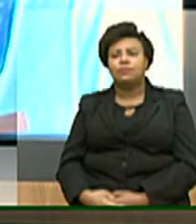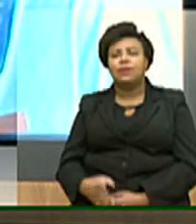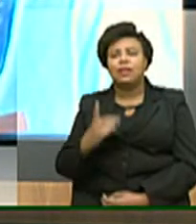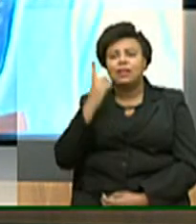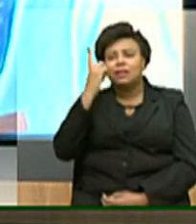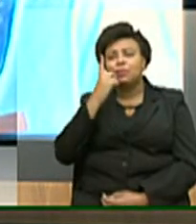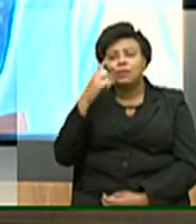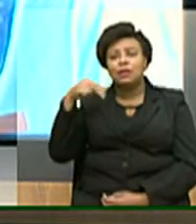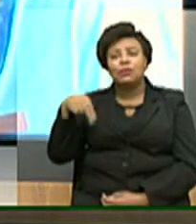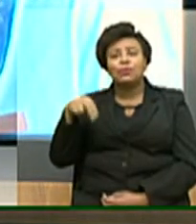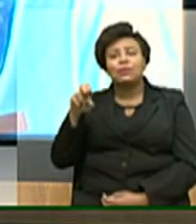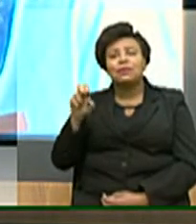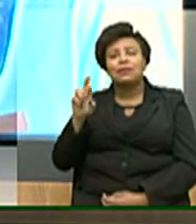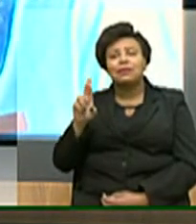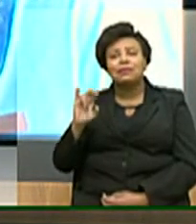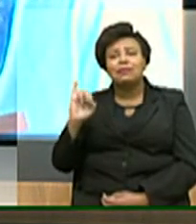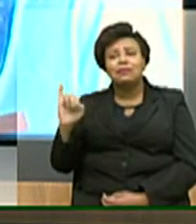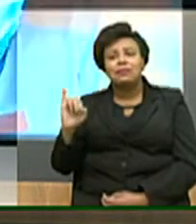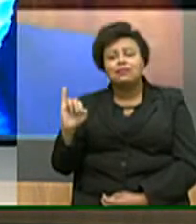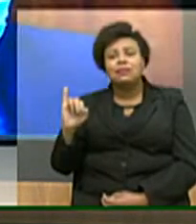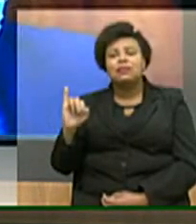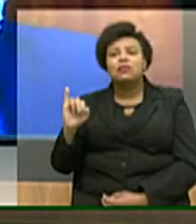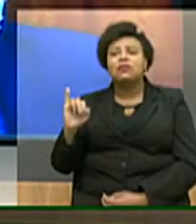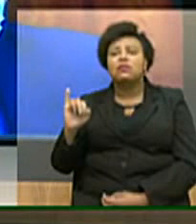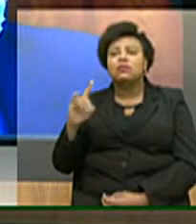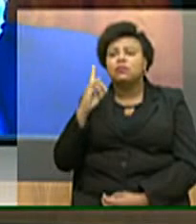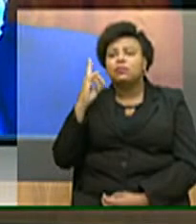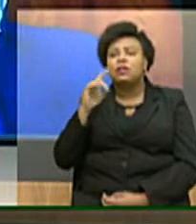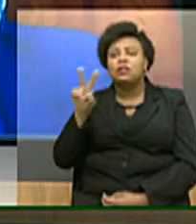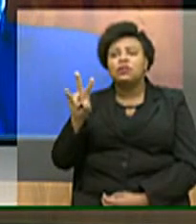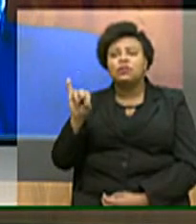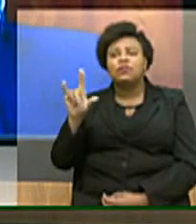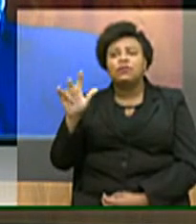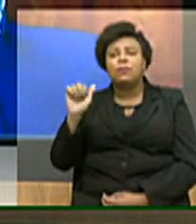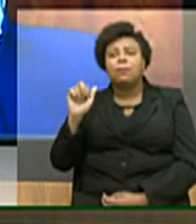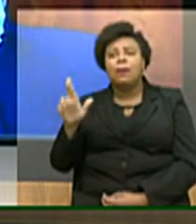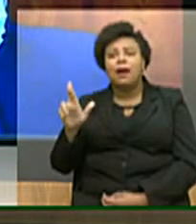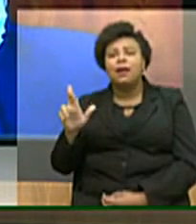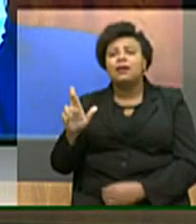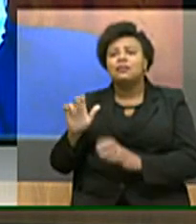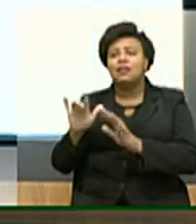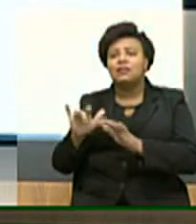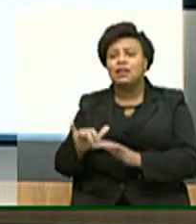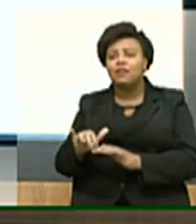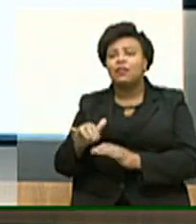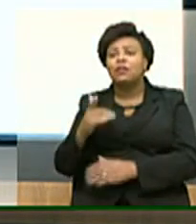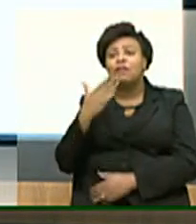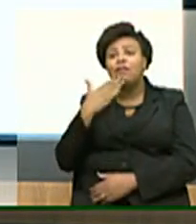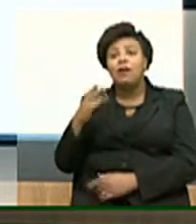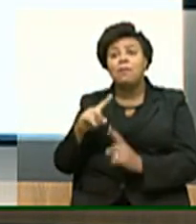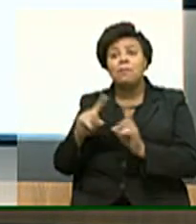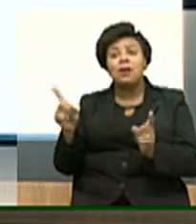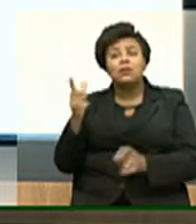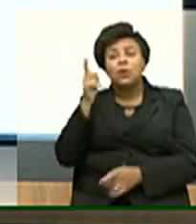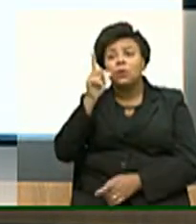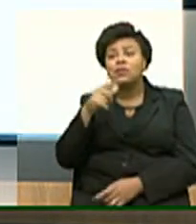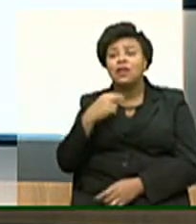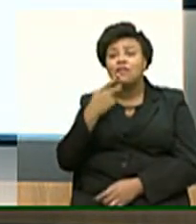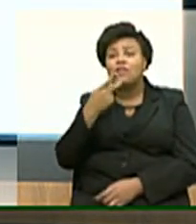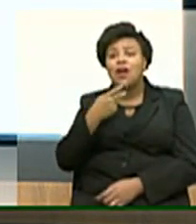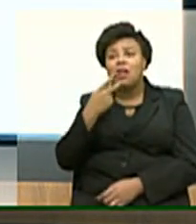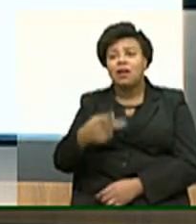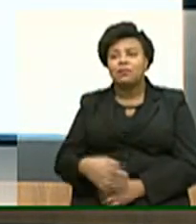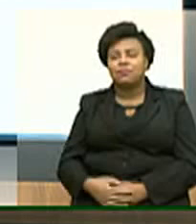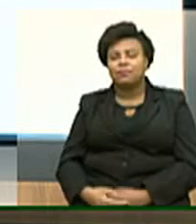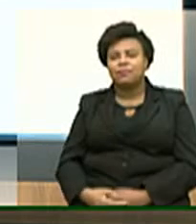Deputado Neril Carteiro. Oi. O Vilmar Lourenço está escrevendo aí, ó, que é favorável, mas não está conseguindo falar aí.